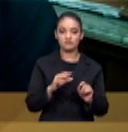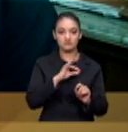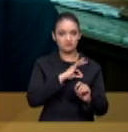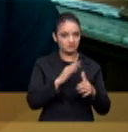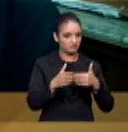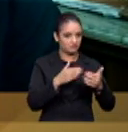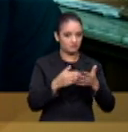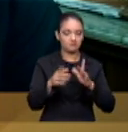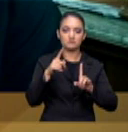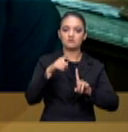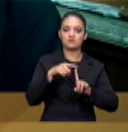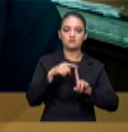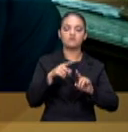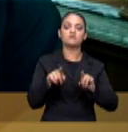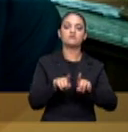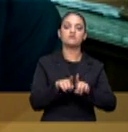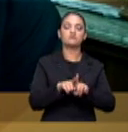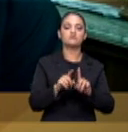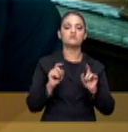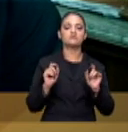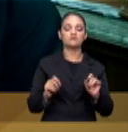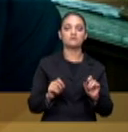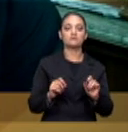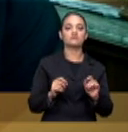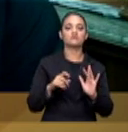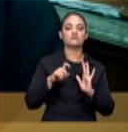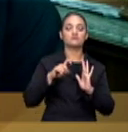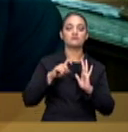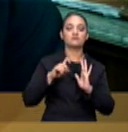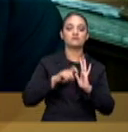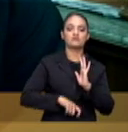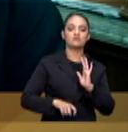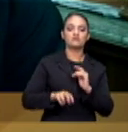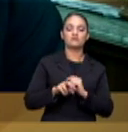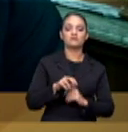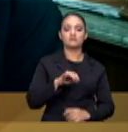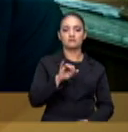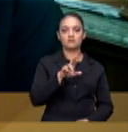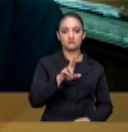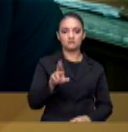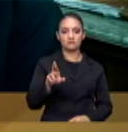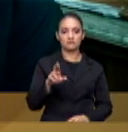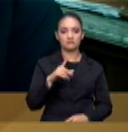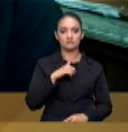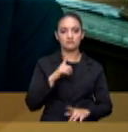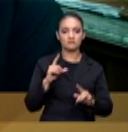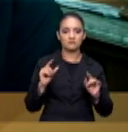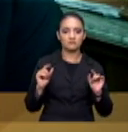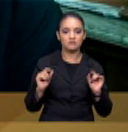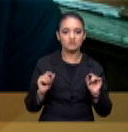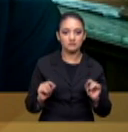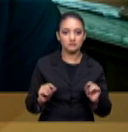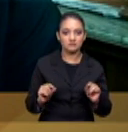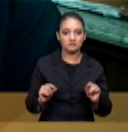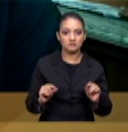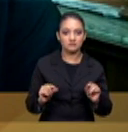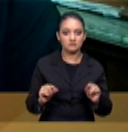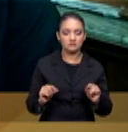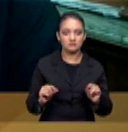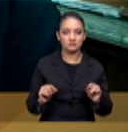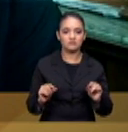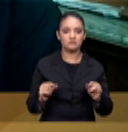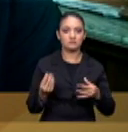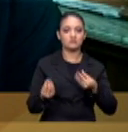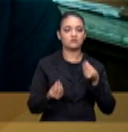natureza, com alusão à incidência do imposto de renda, na fonte, direciona a afastar-se como